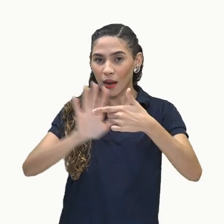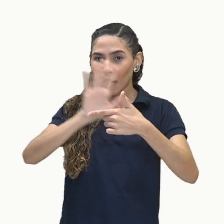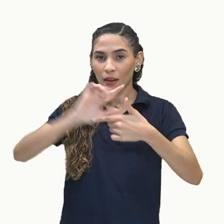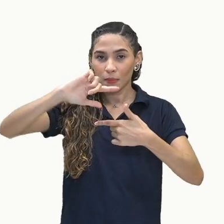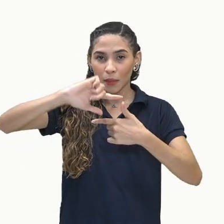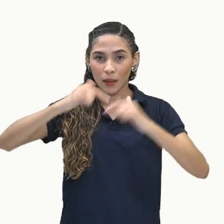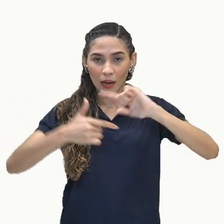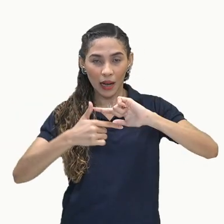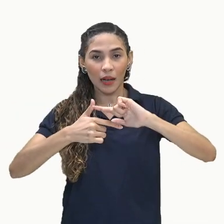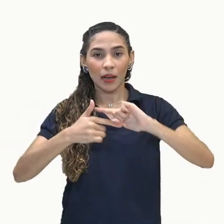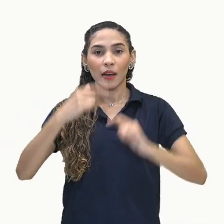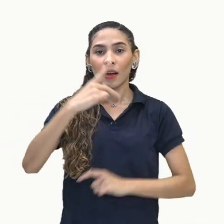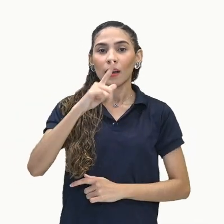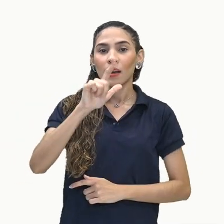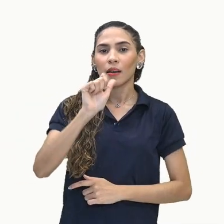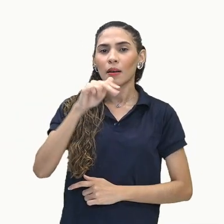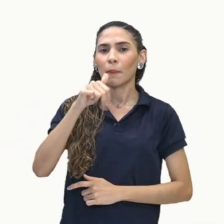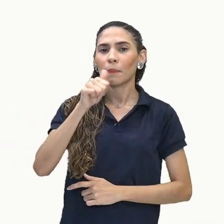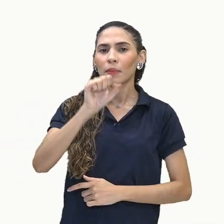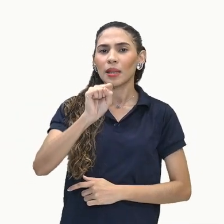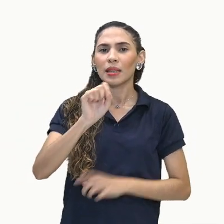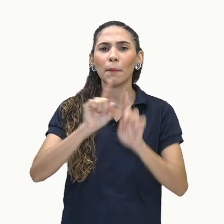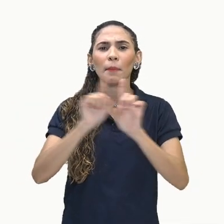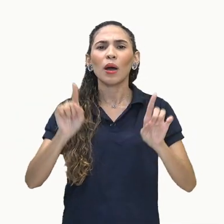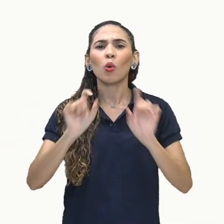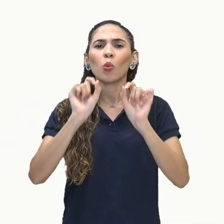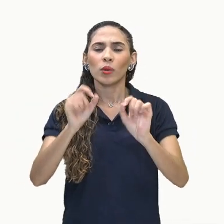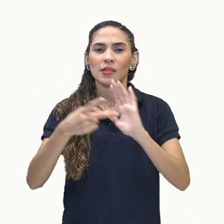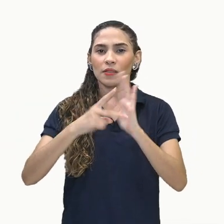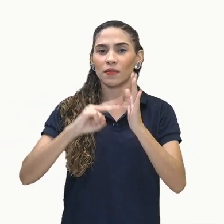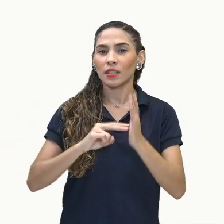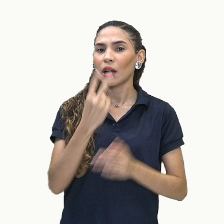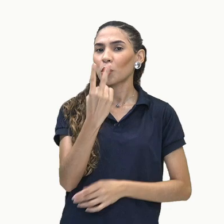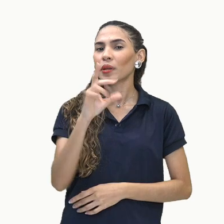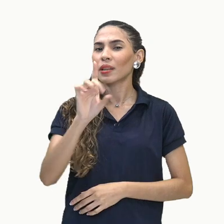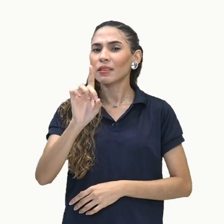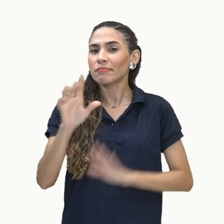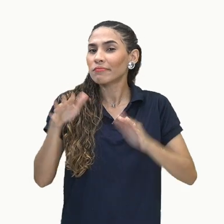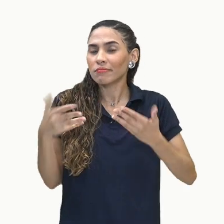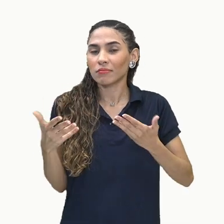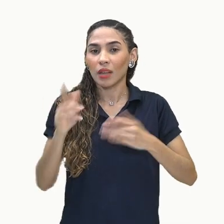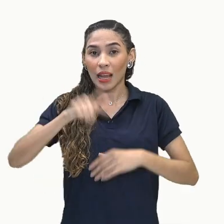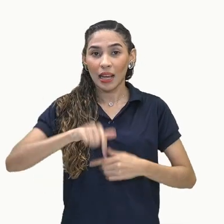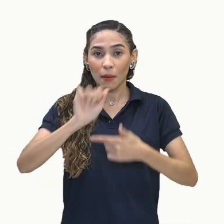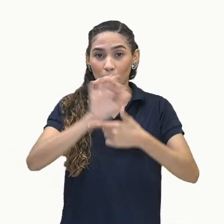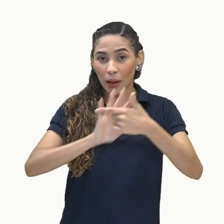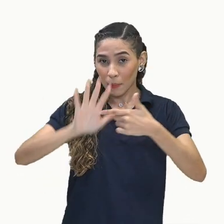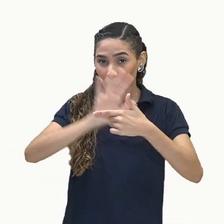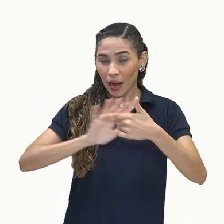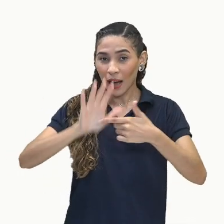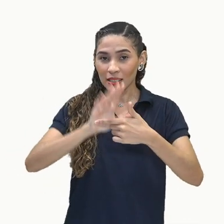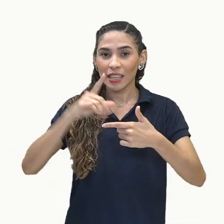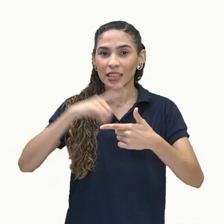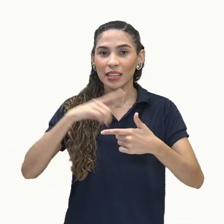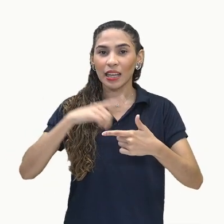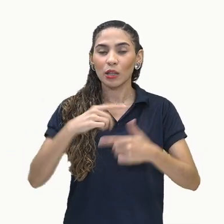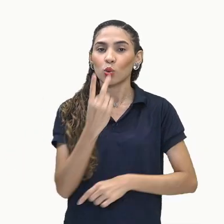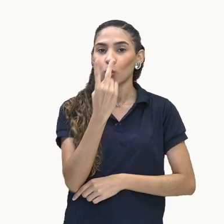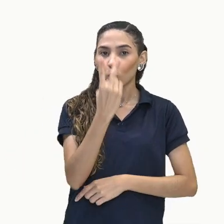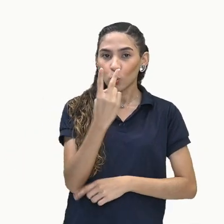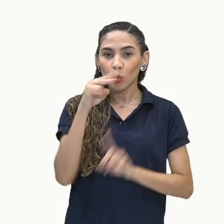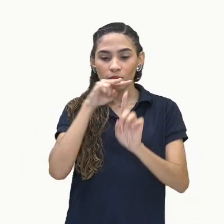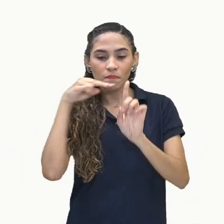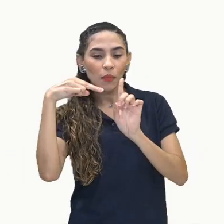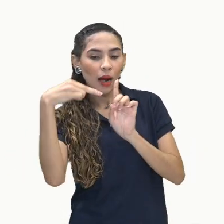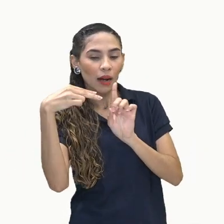planas. Ah, professor, o que significa esse 2D aqui? Significa que são figuras em duas dimensões, tá?